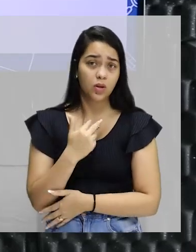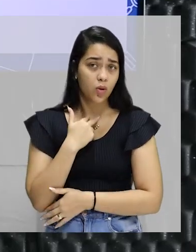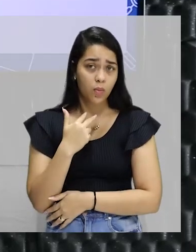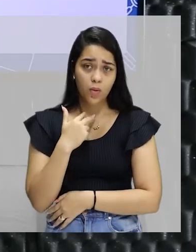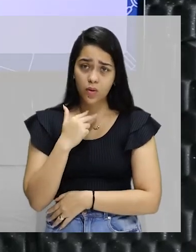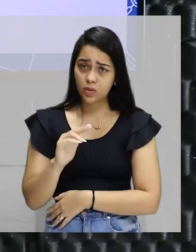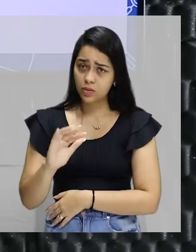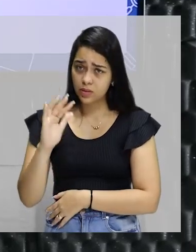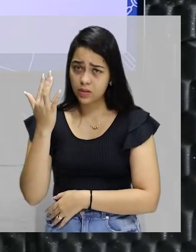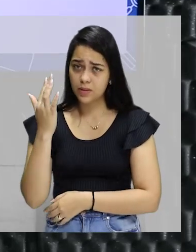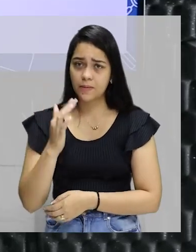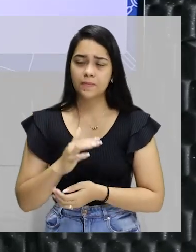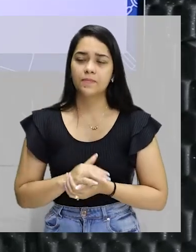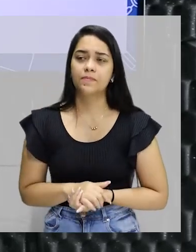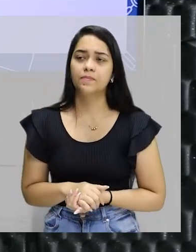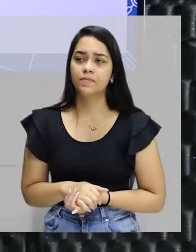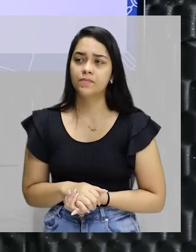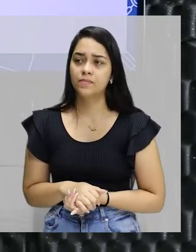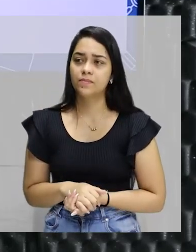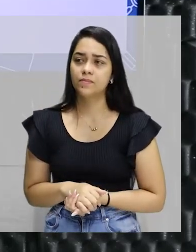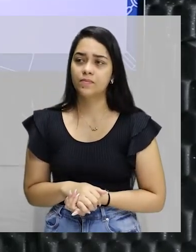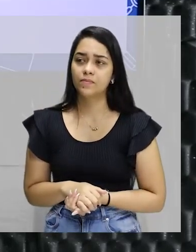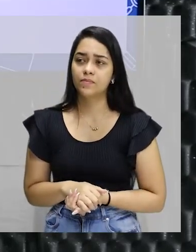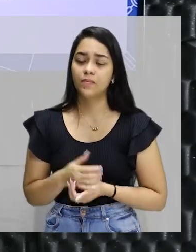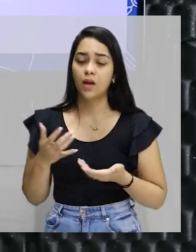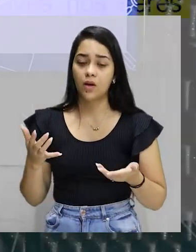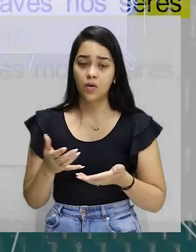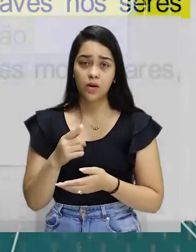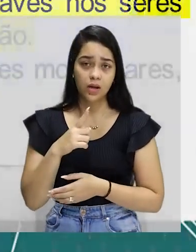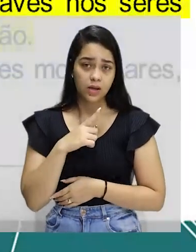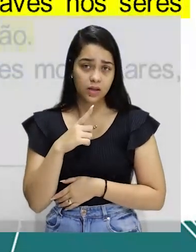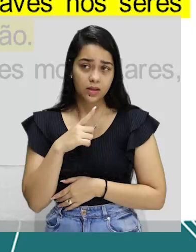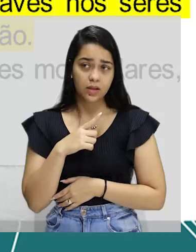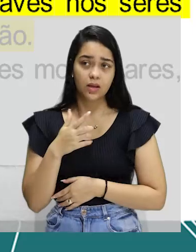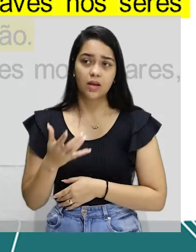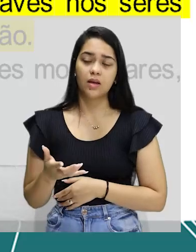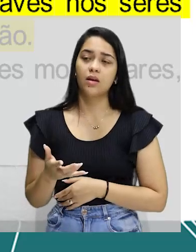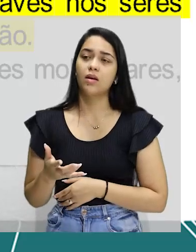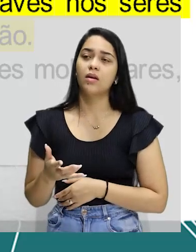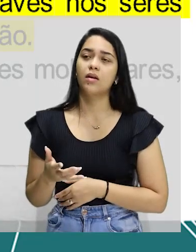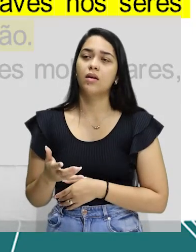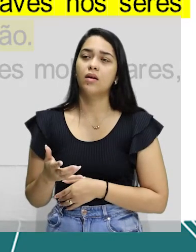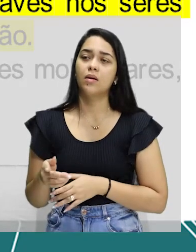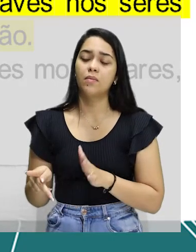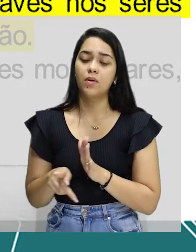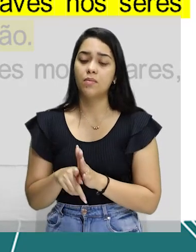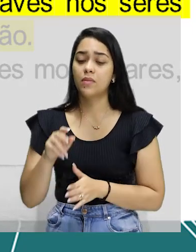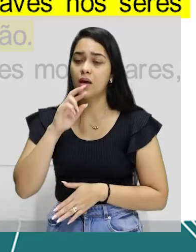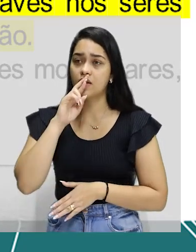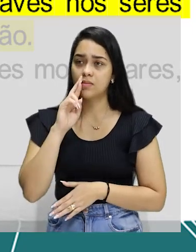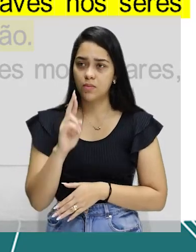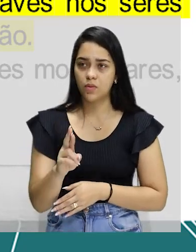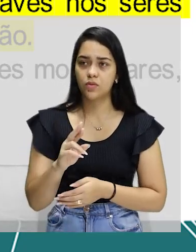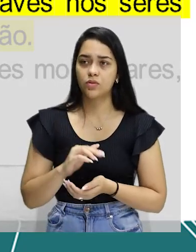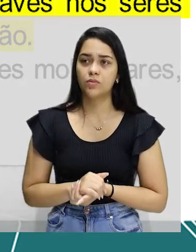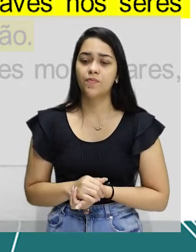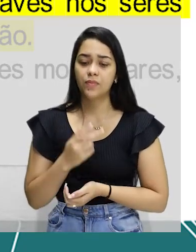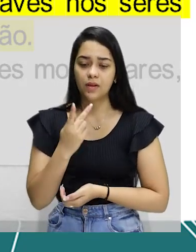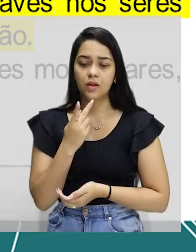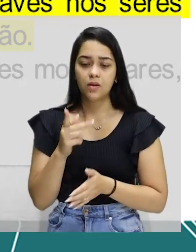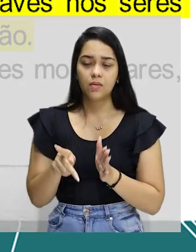ser cometidos. Beleza, turminha? Agora vamos aqui a resolução da questão. Está falando